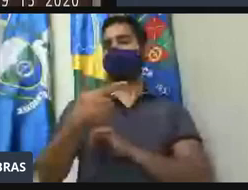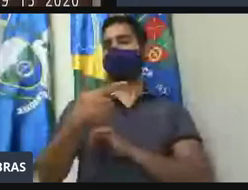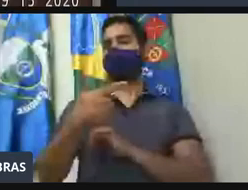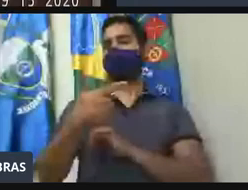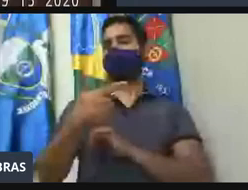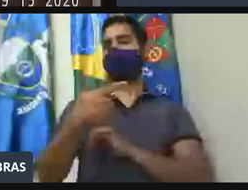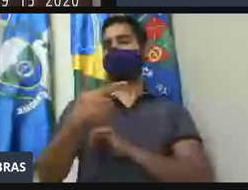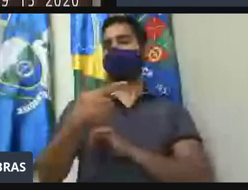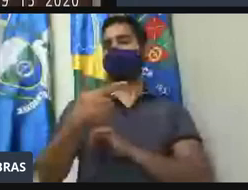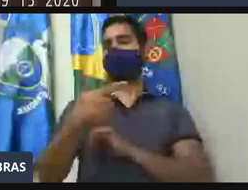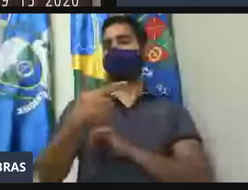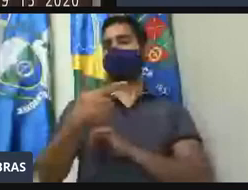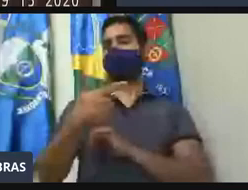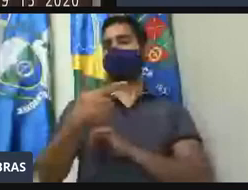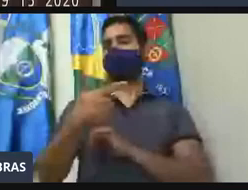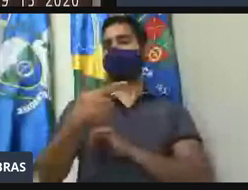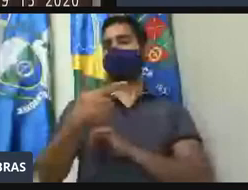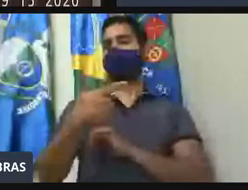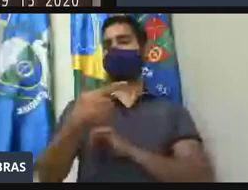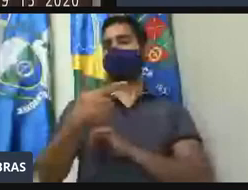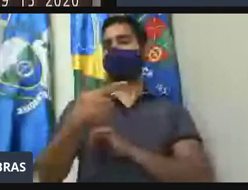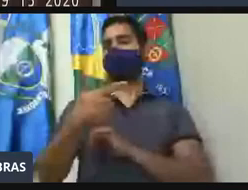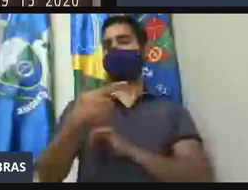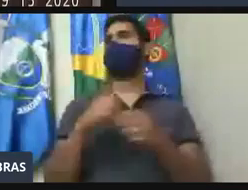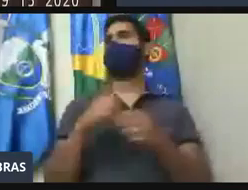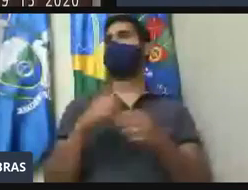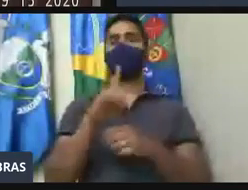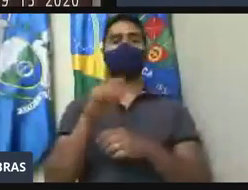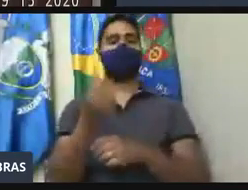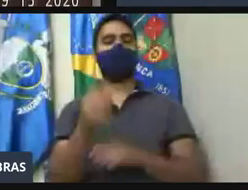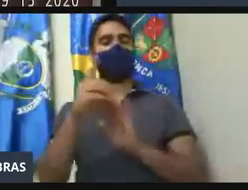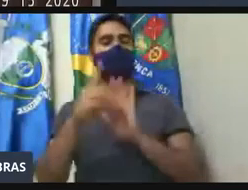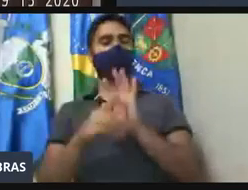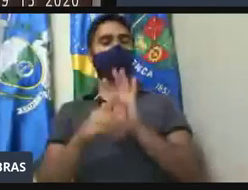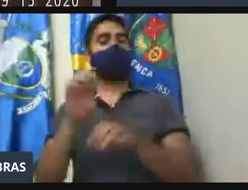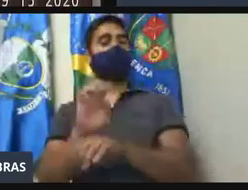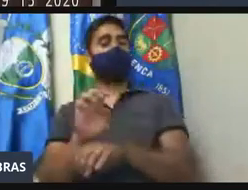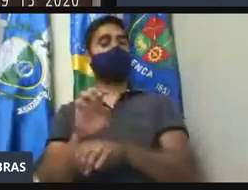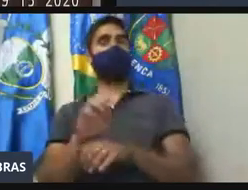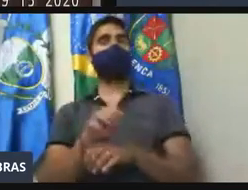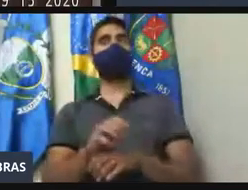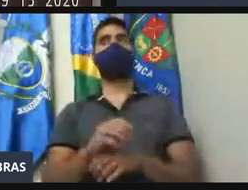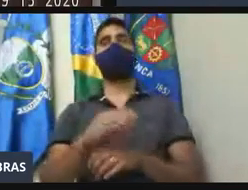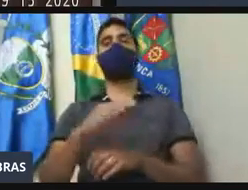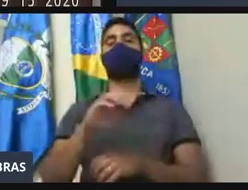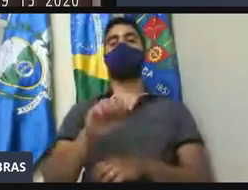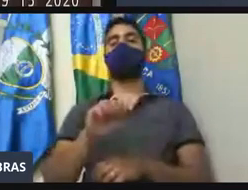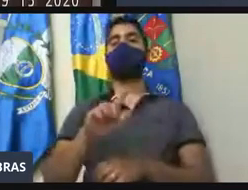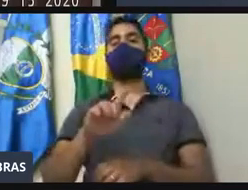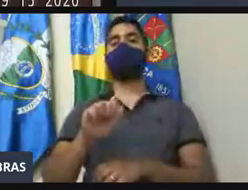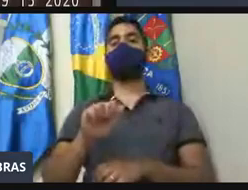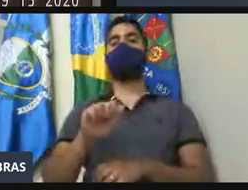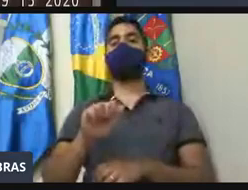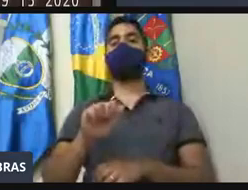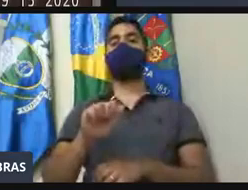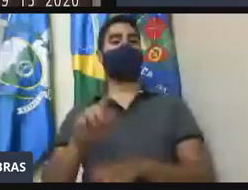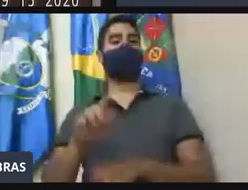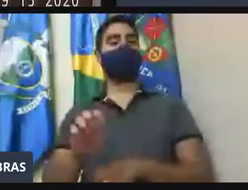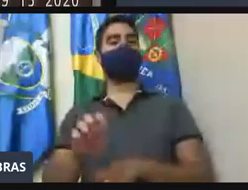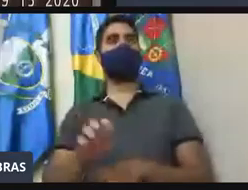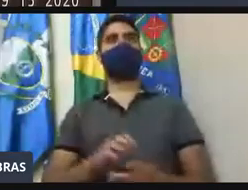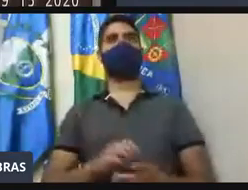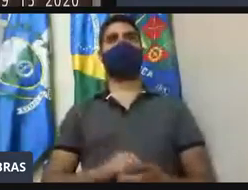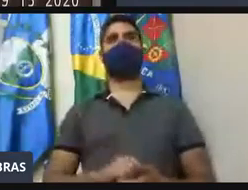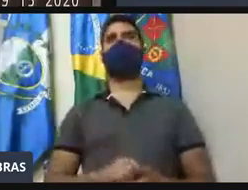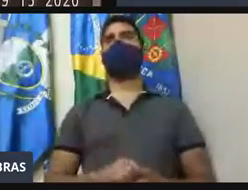do Decreto de Estado de Calamidade Pública 45, portaria 369. Para tanto, segue anexa a cópia do auto